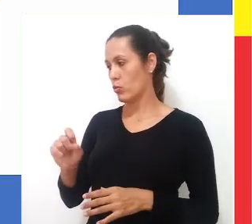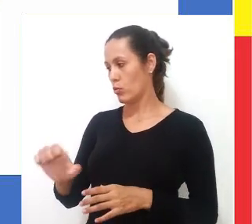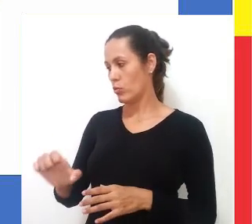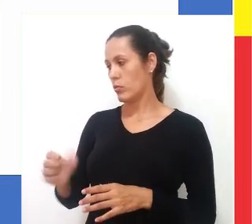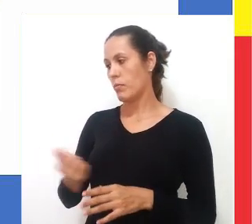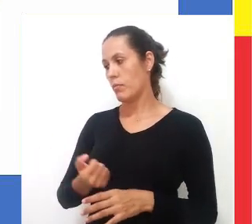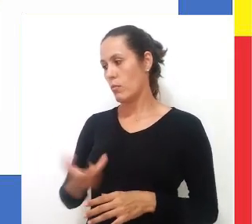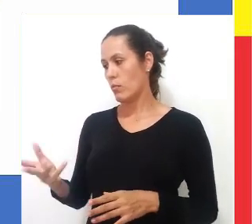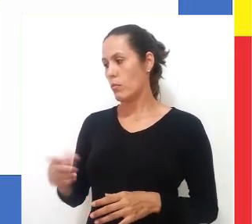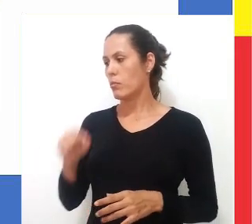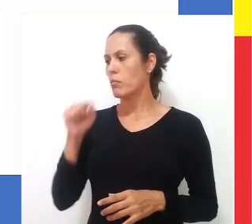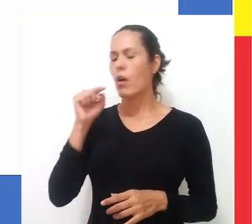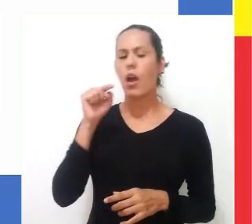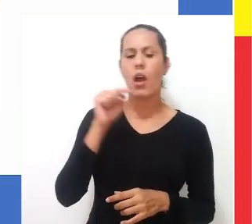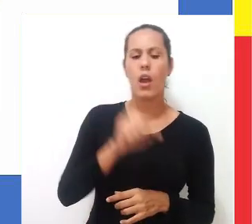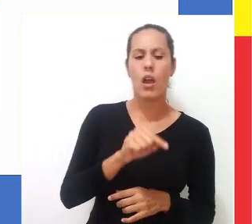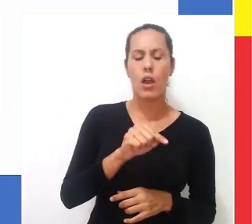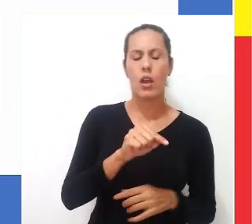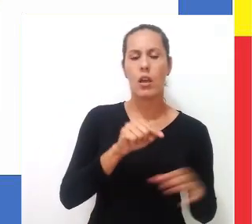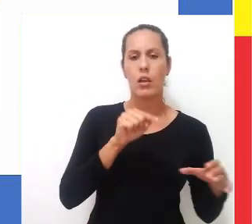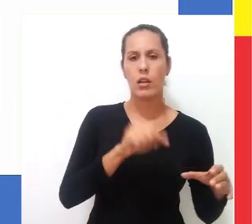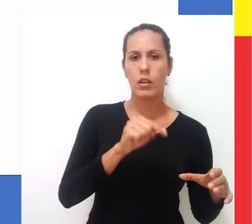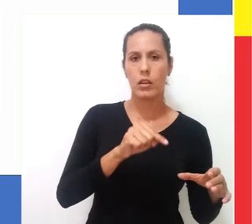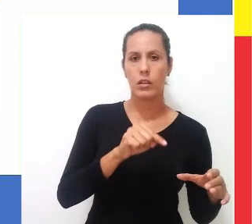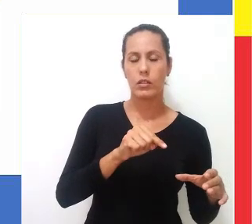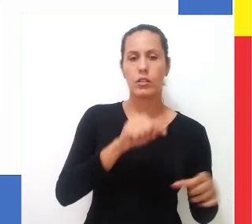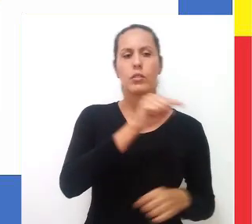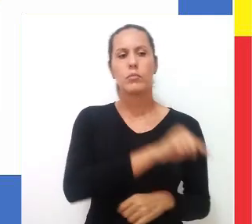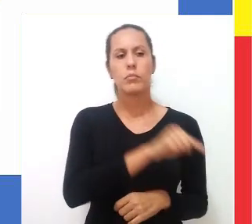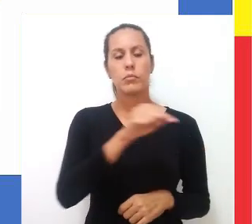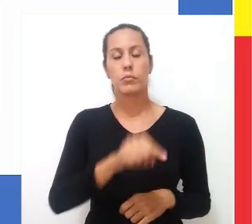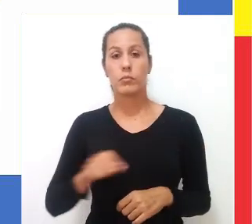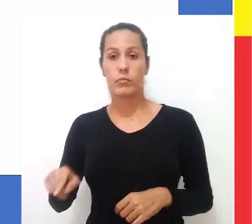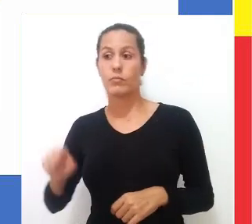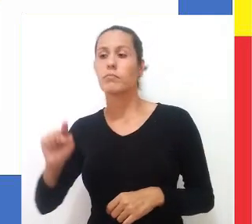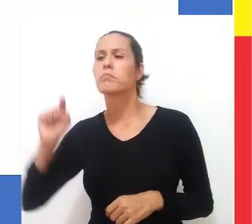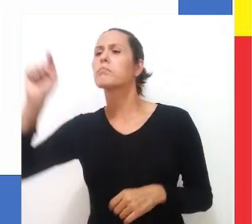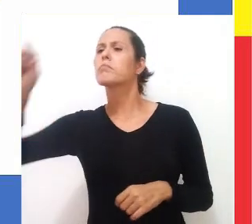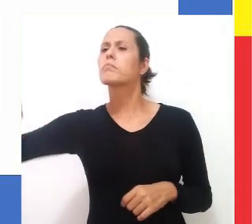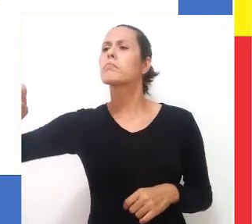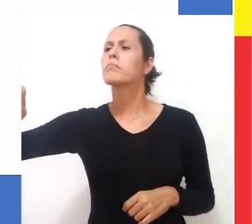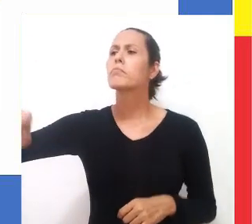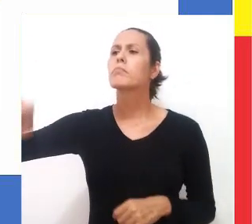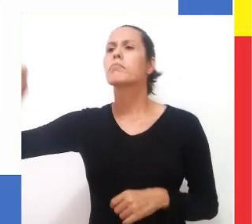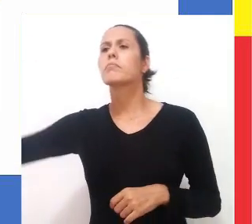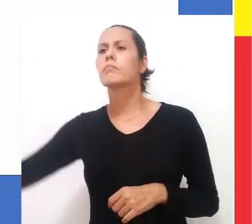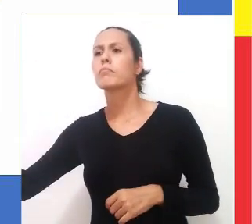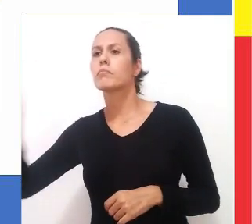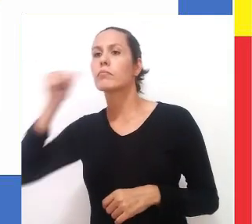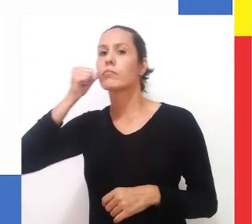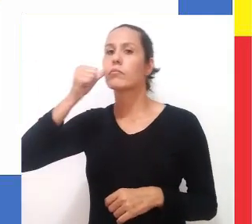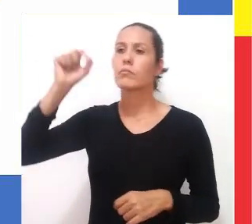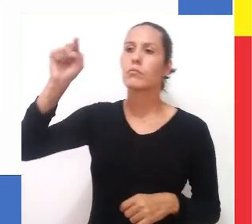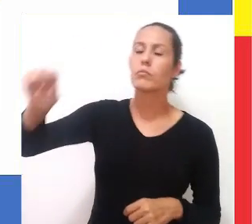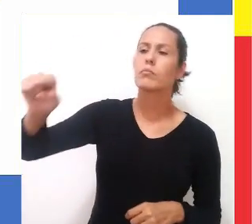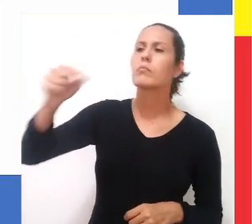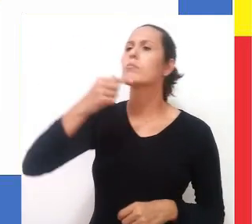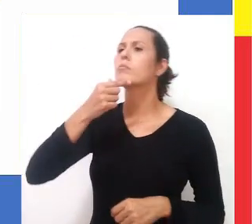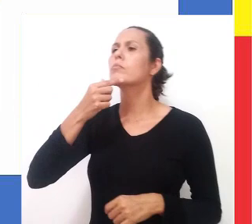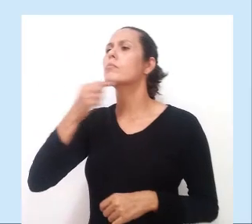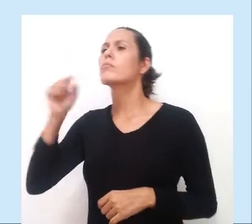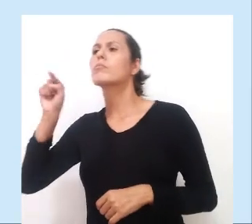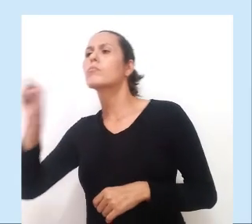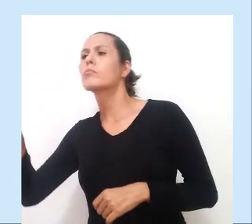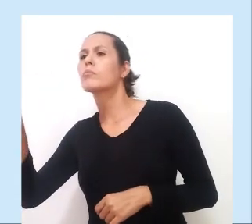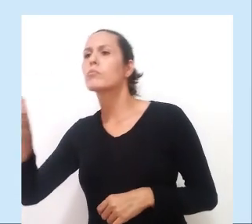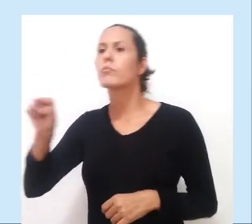these? Este ou estas. E de 12, aqueles ou aquelas. Não tem o